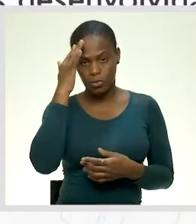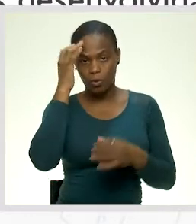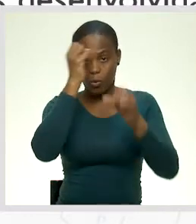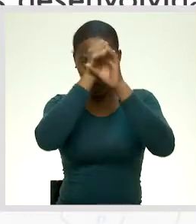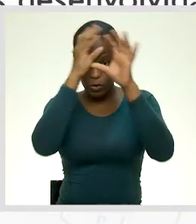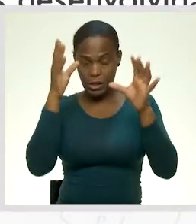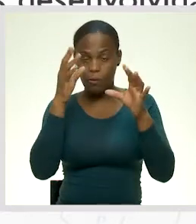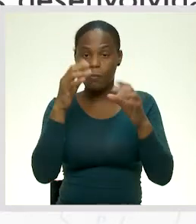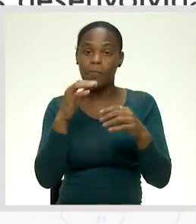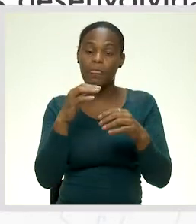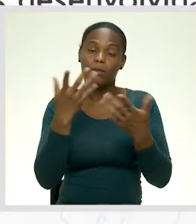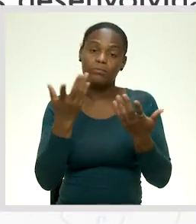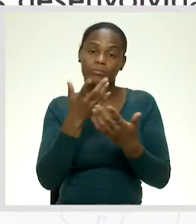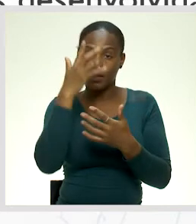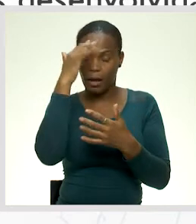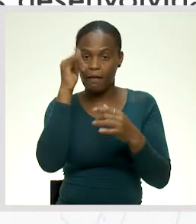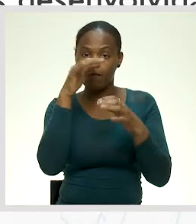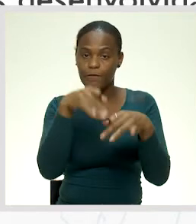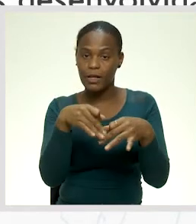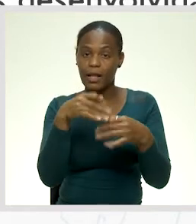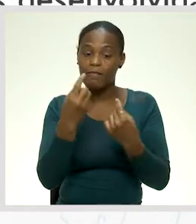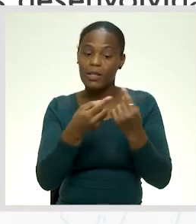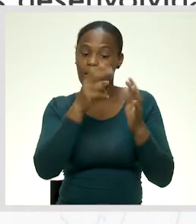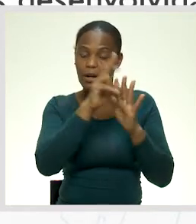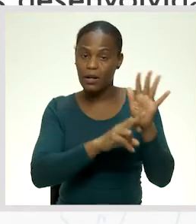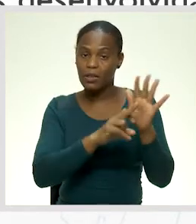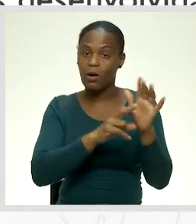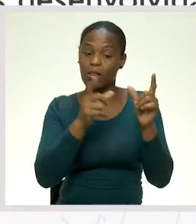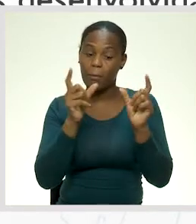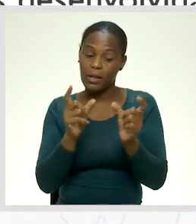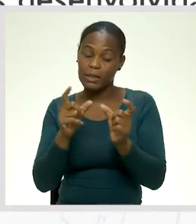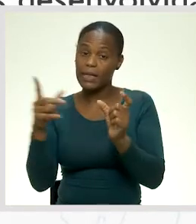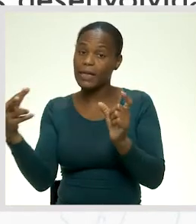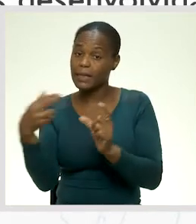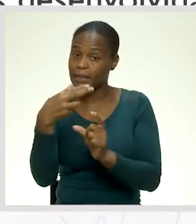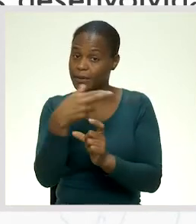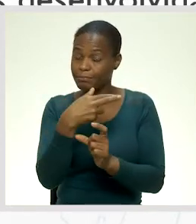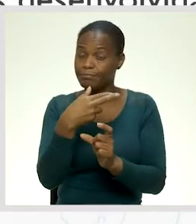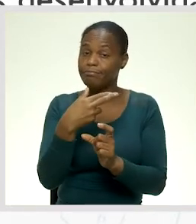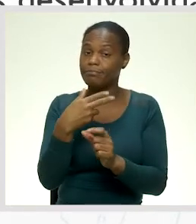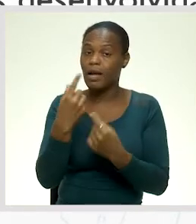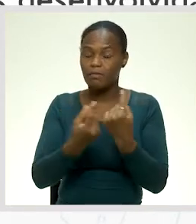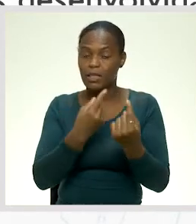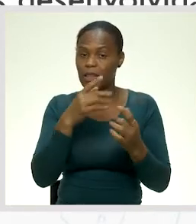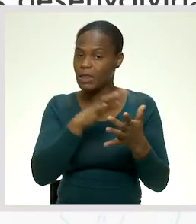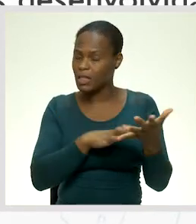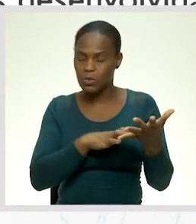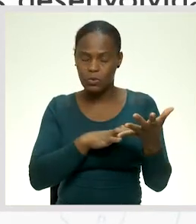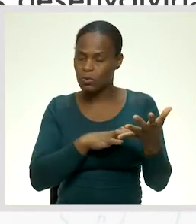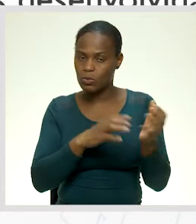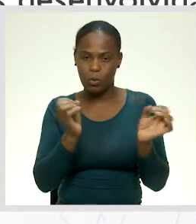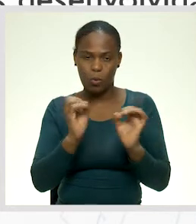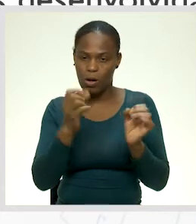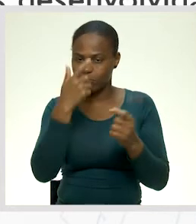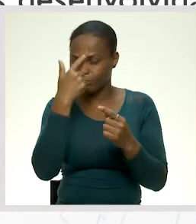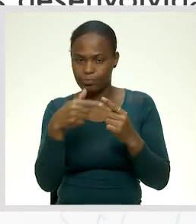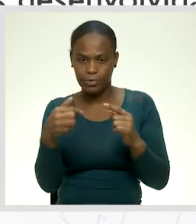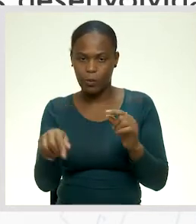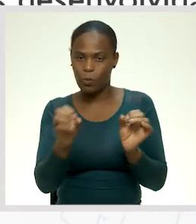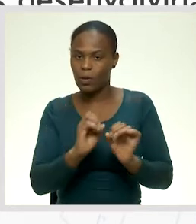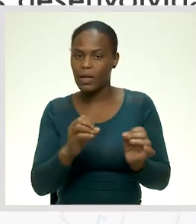que alguns relatórios tenham um teor crítico, realmente esses textos não possuem este objetivo. Ou seja,